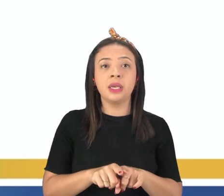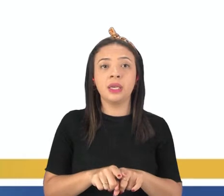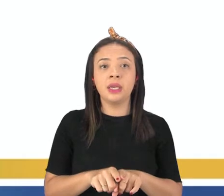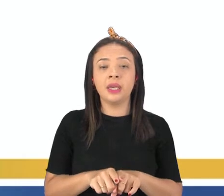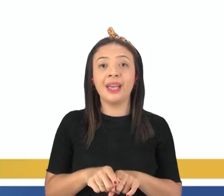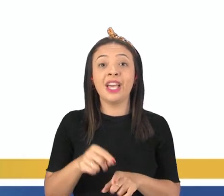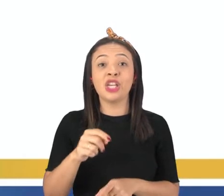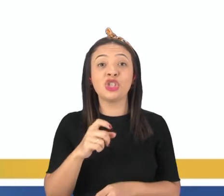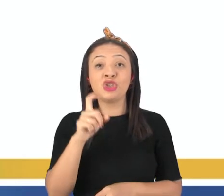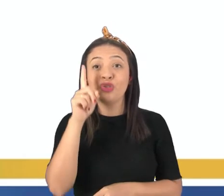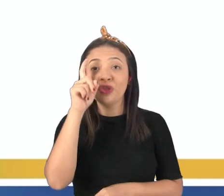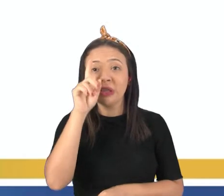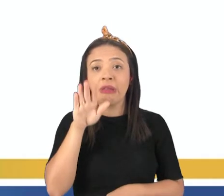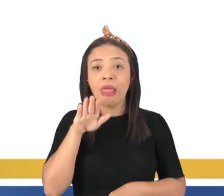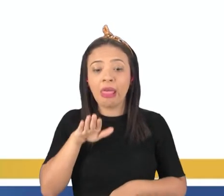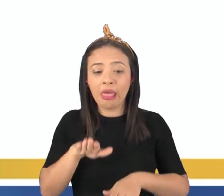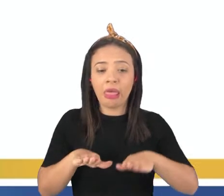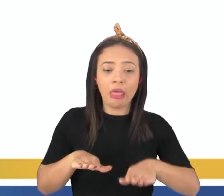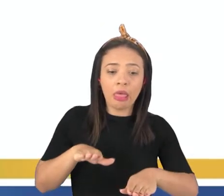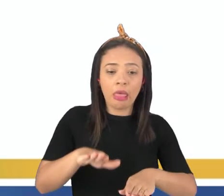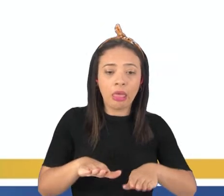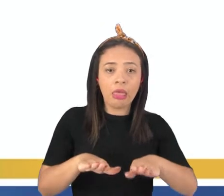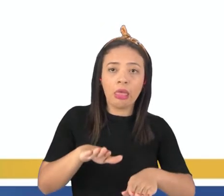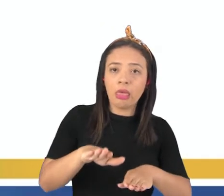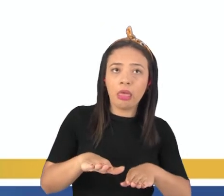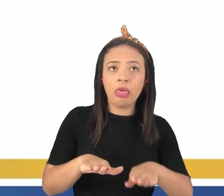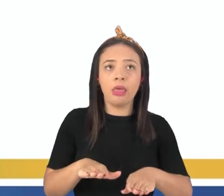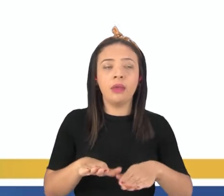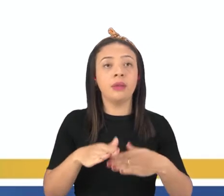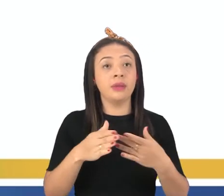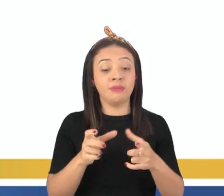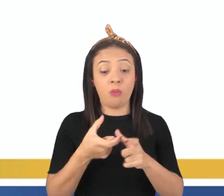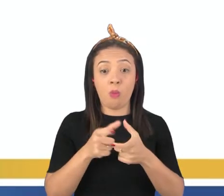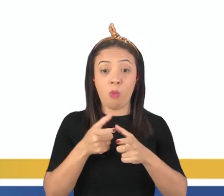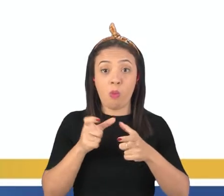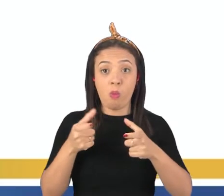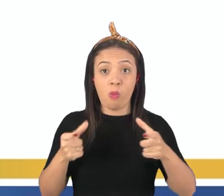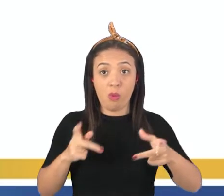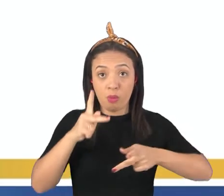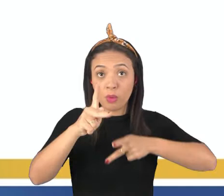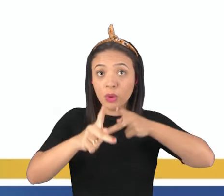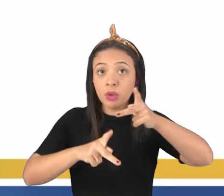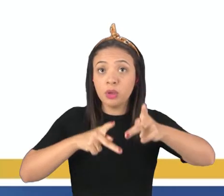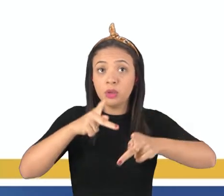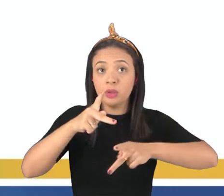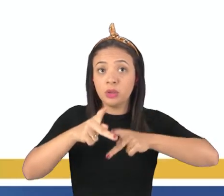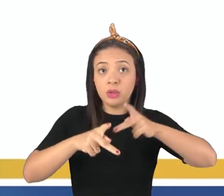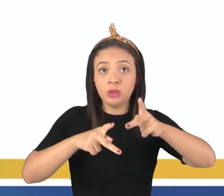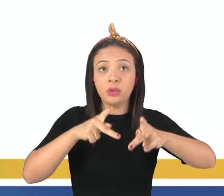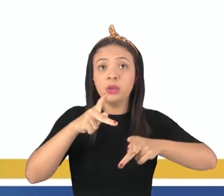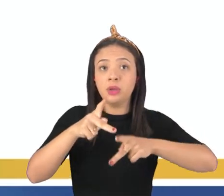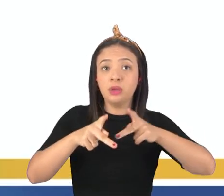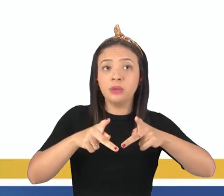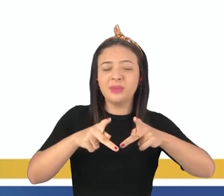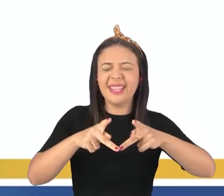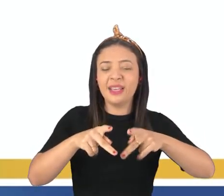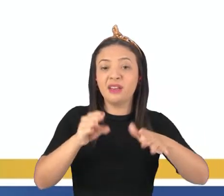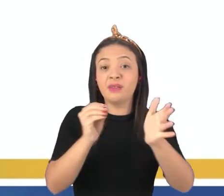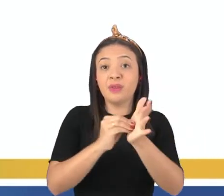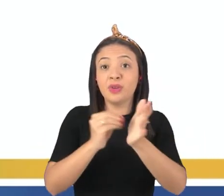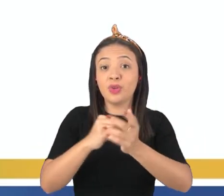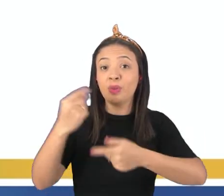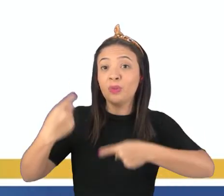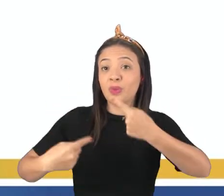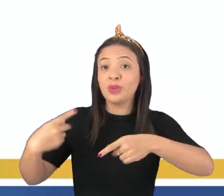ou no gelo, não sai do canto praticamente. Esse aumento contínuo da população urbana não foi acompanhado de política